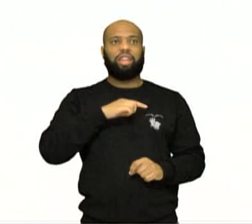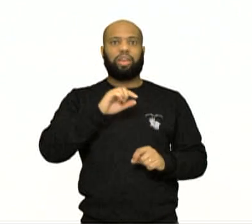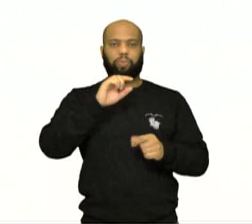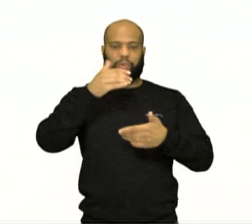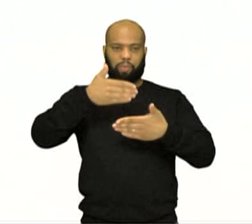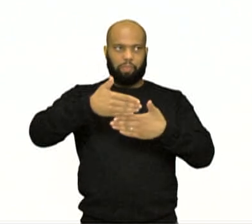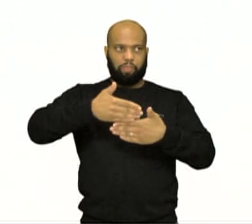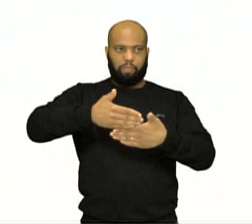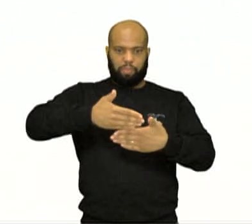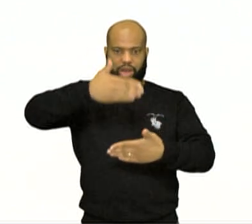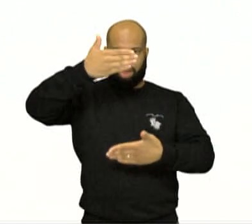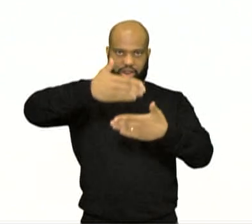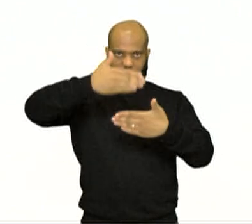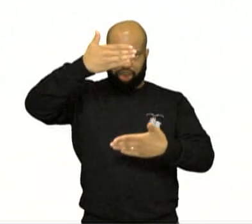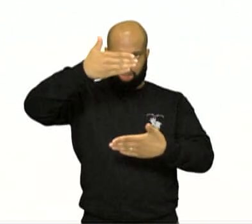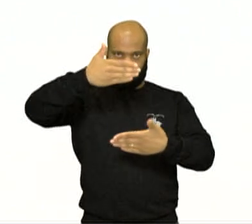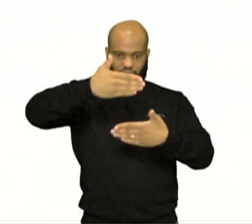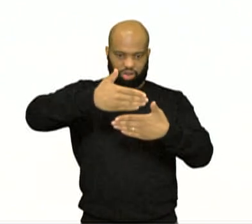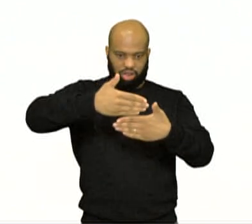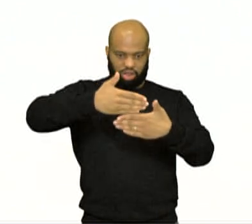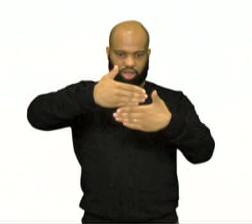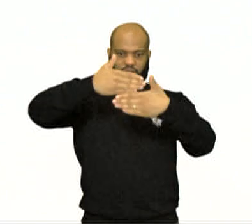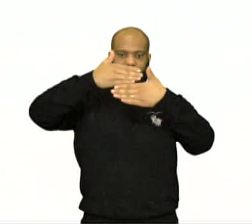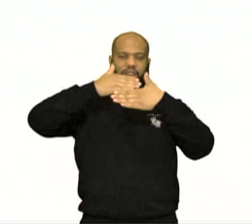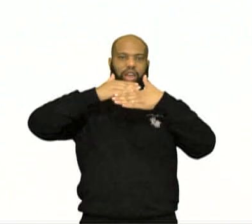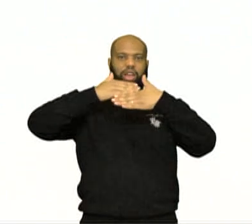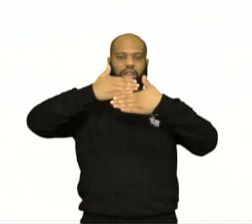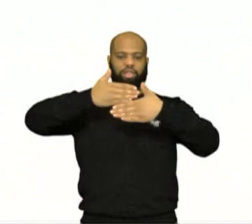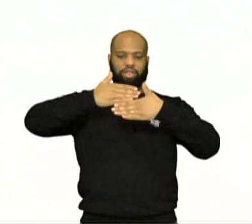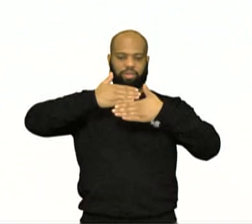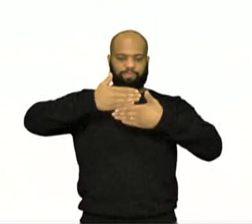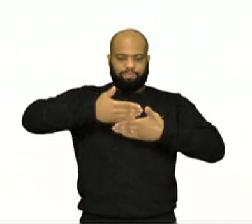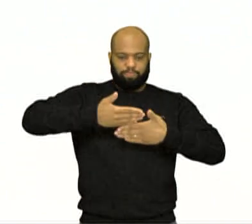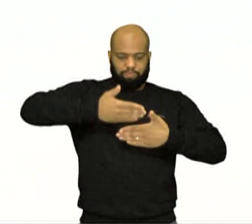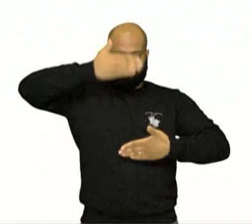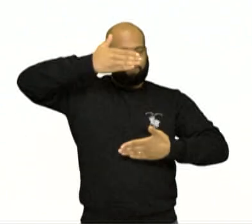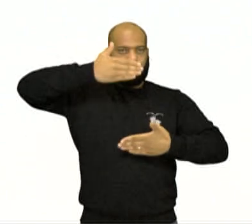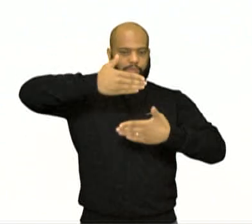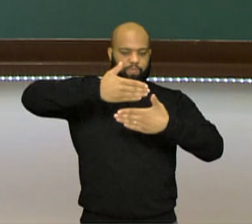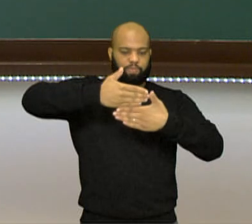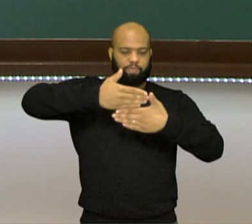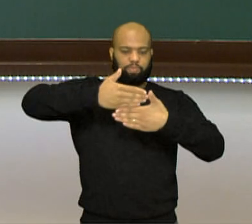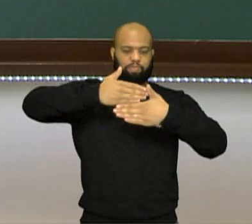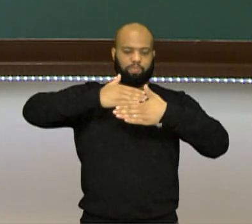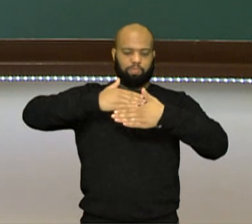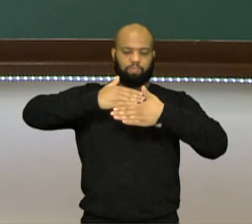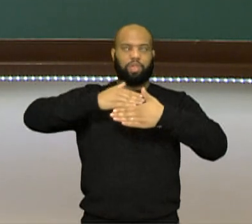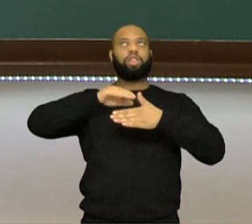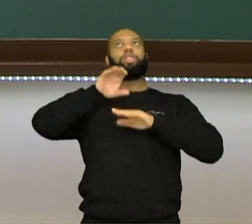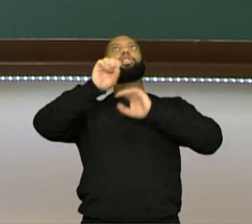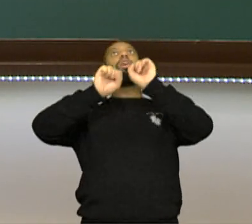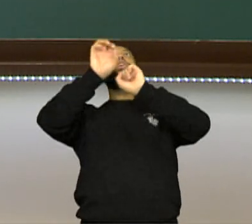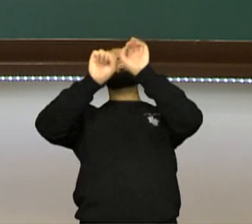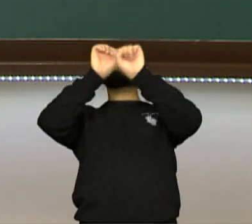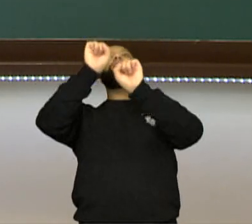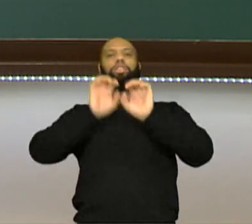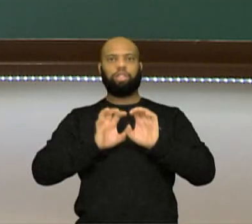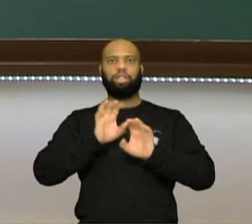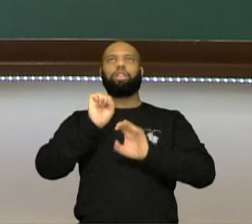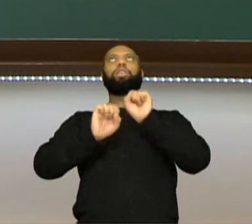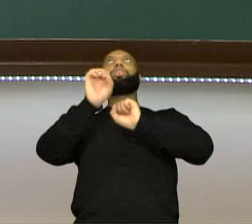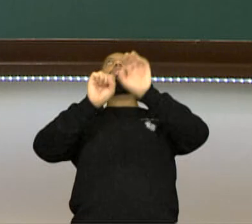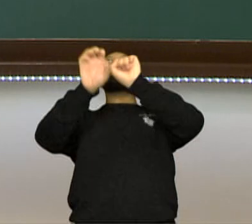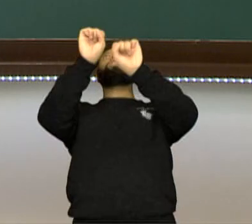da parede é ao contrário, né? Obriga que o escalador acabe ficando pendurado no ar para poder vencer